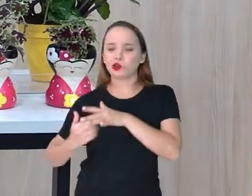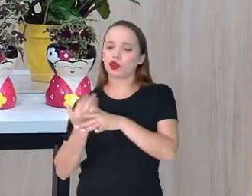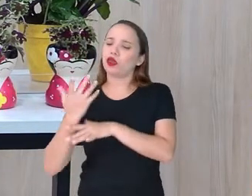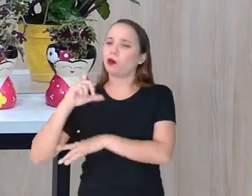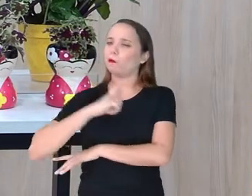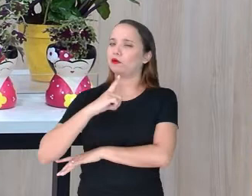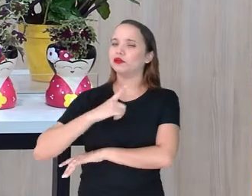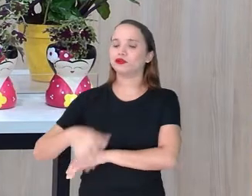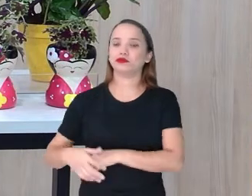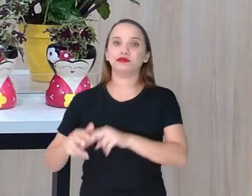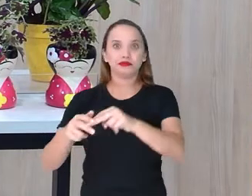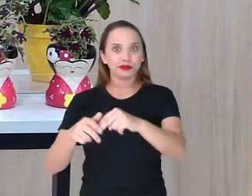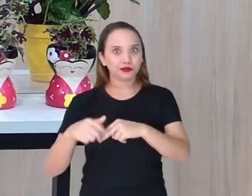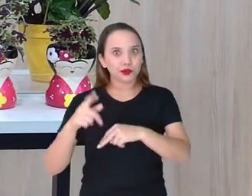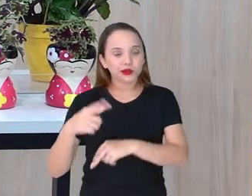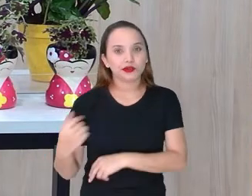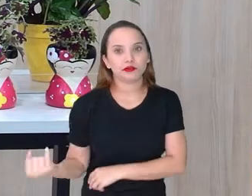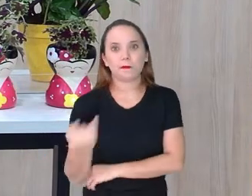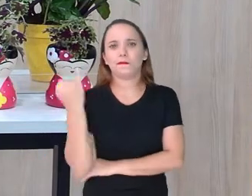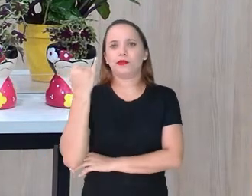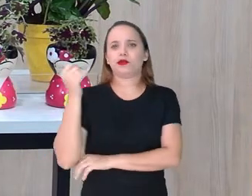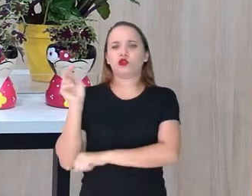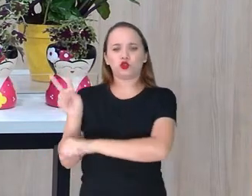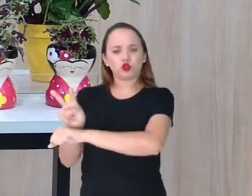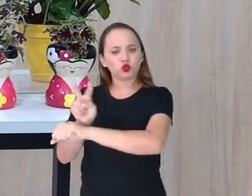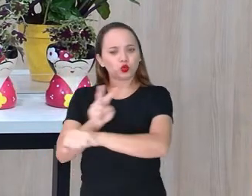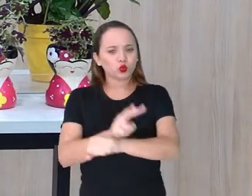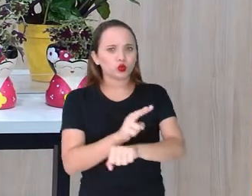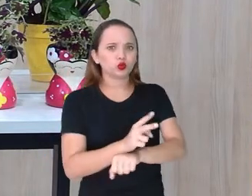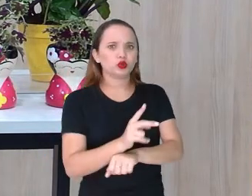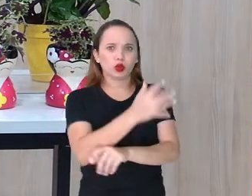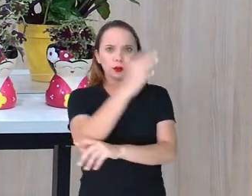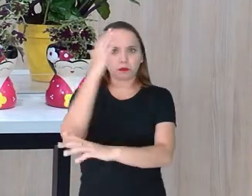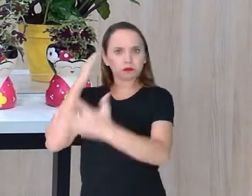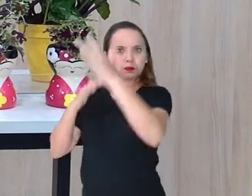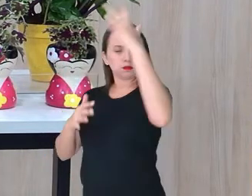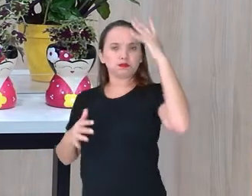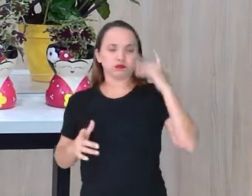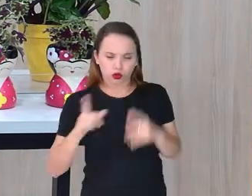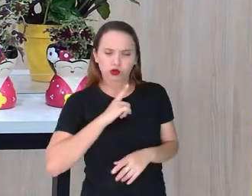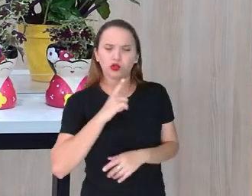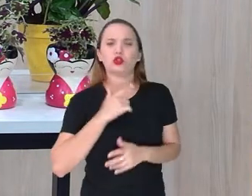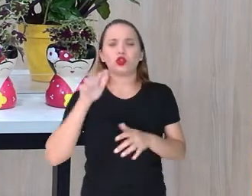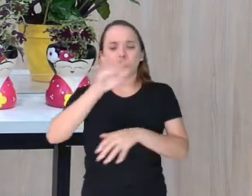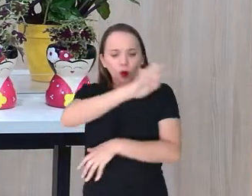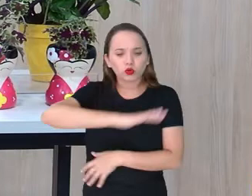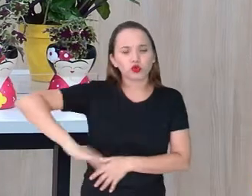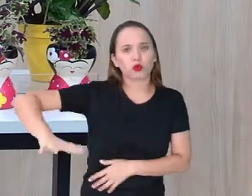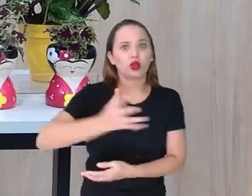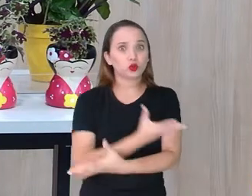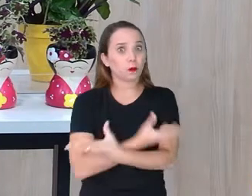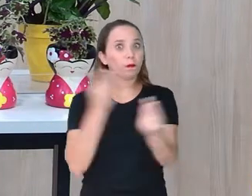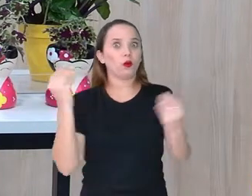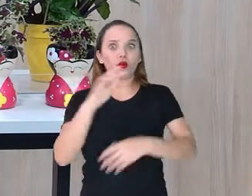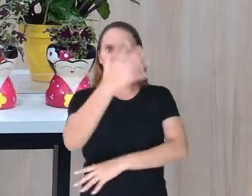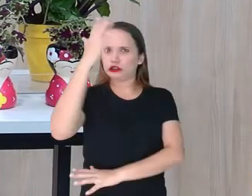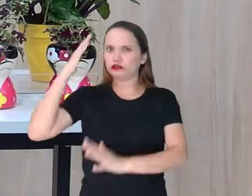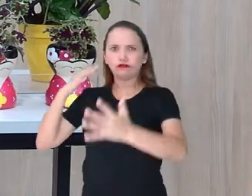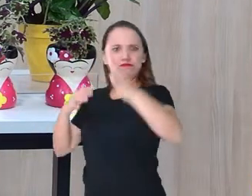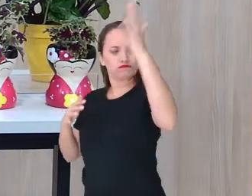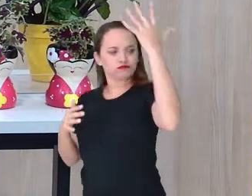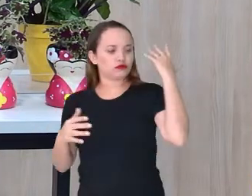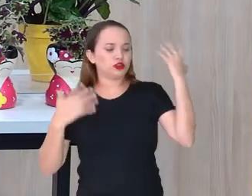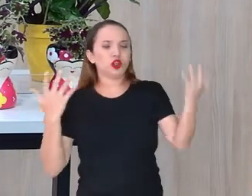isso que é muito importante essa preservação, que a gente realmente tem um ambiente com muitas árvores, então em vez de você derrubar uma árvore,